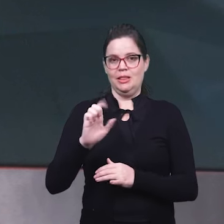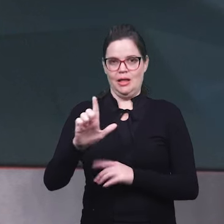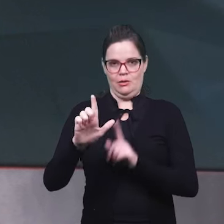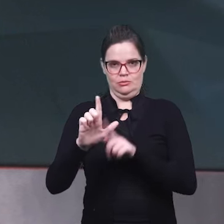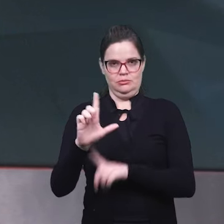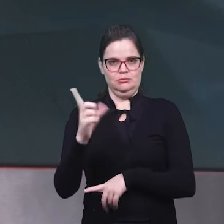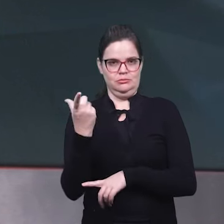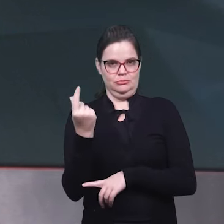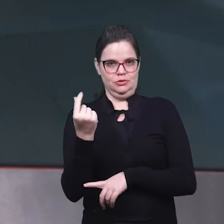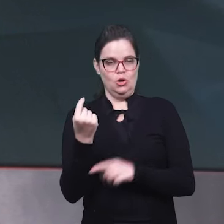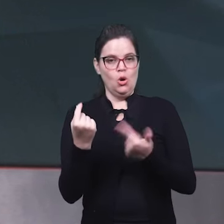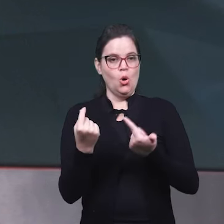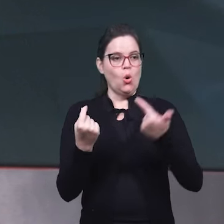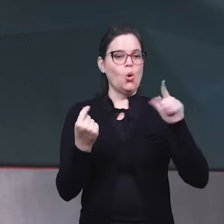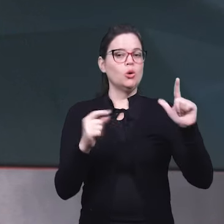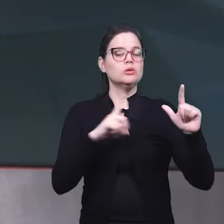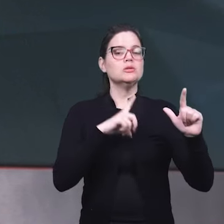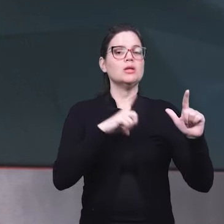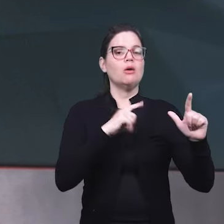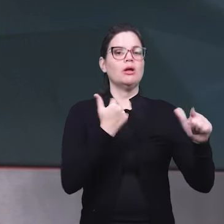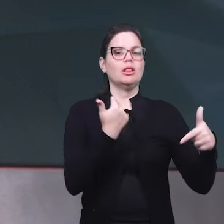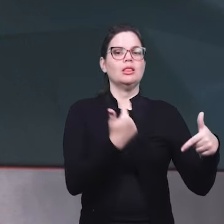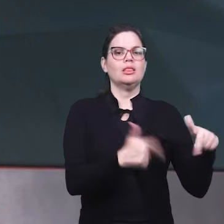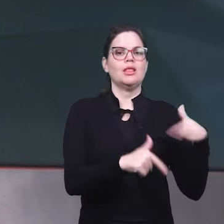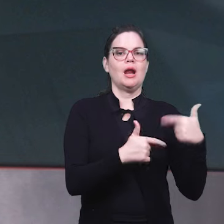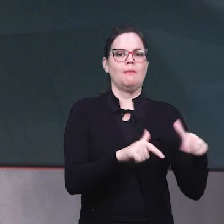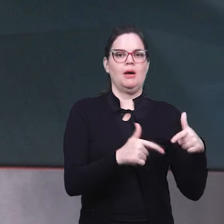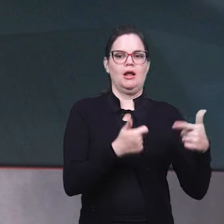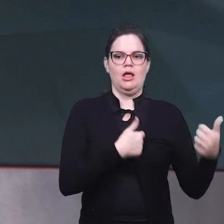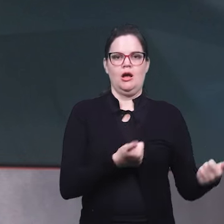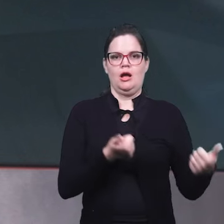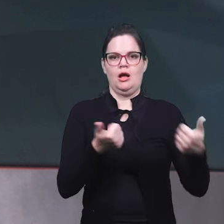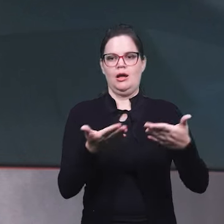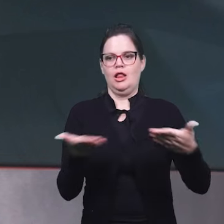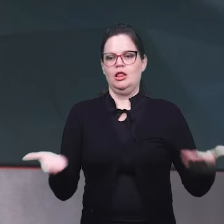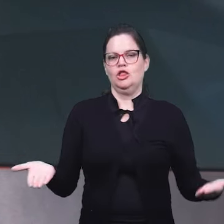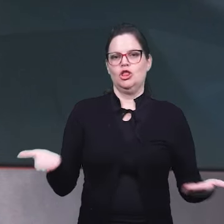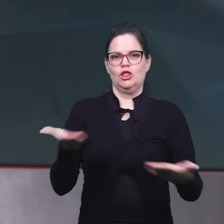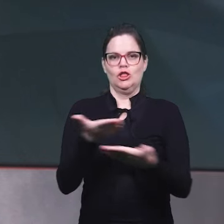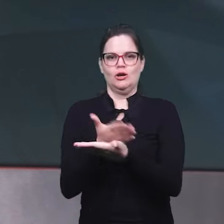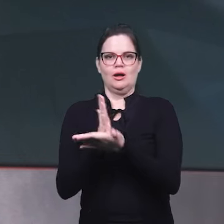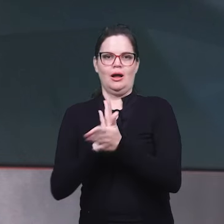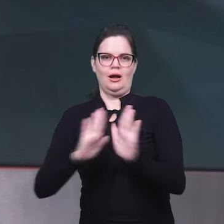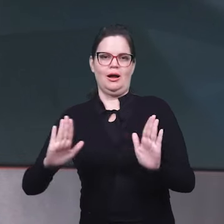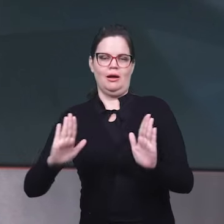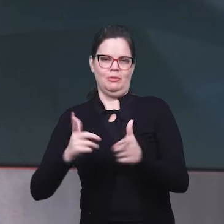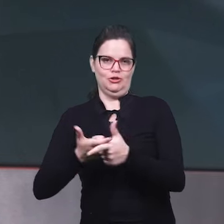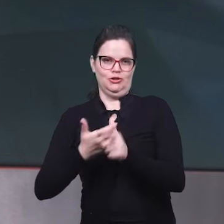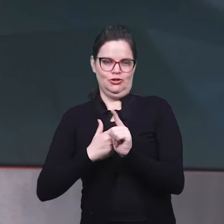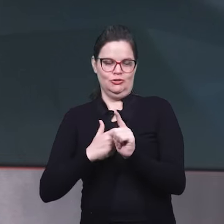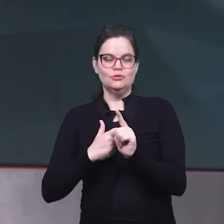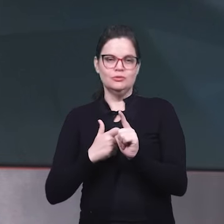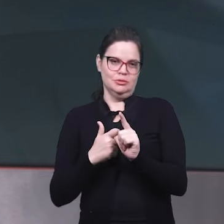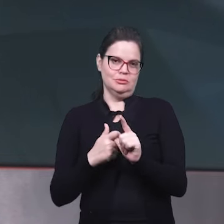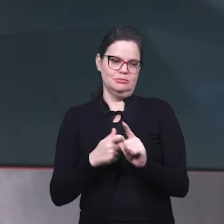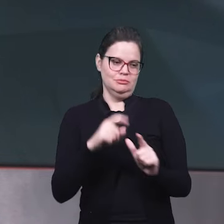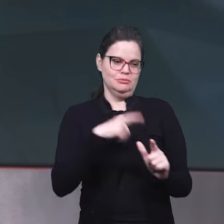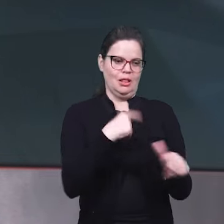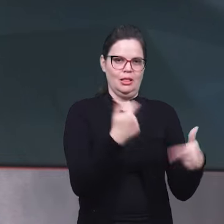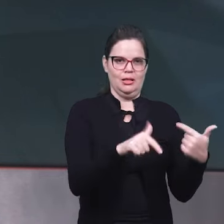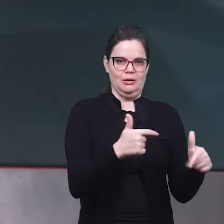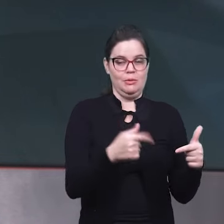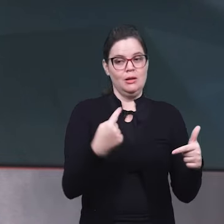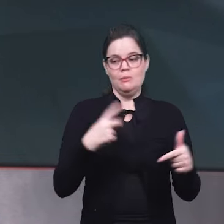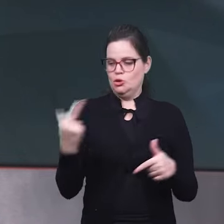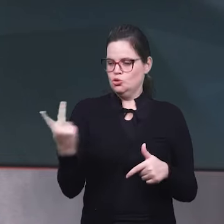o trabalho, por exemplo, para oferecer. E essa ligação